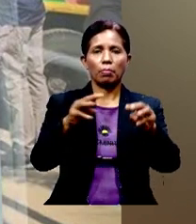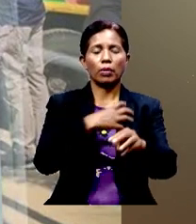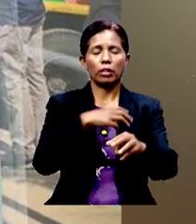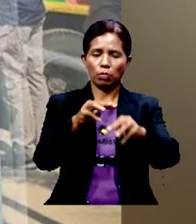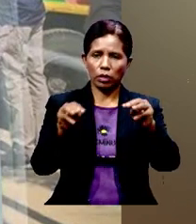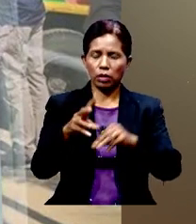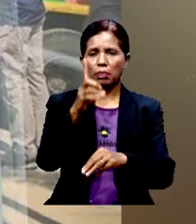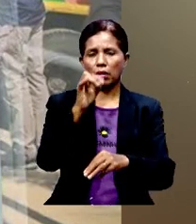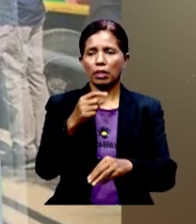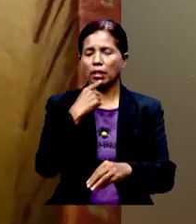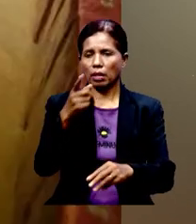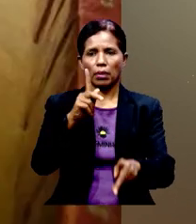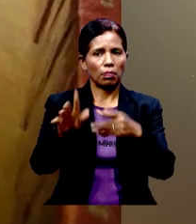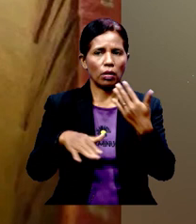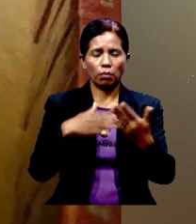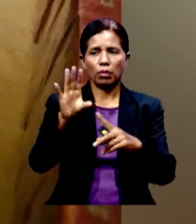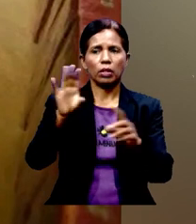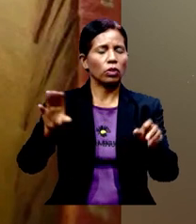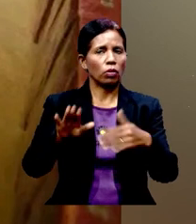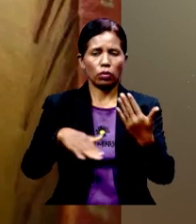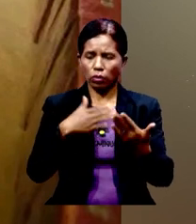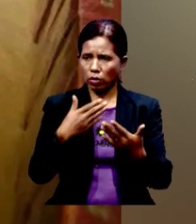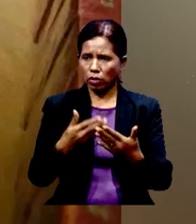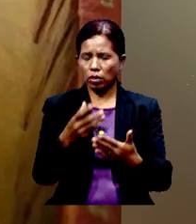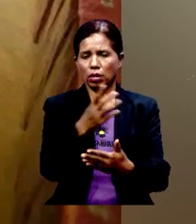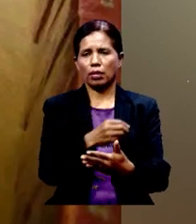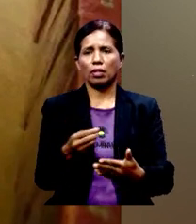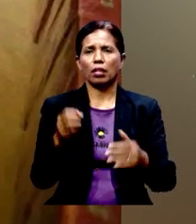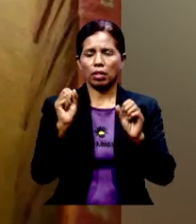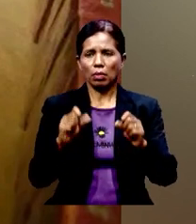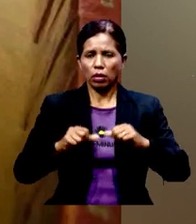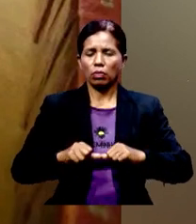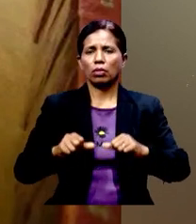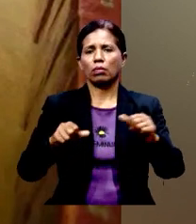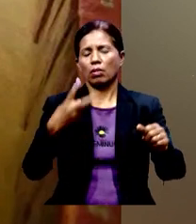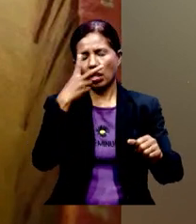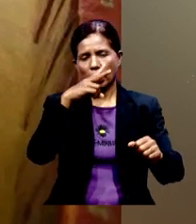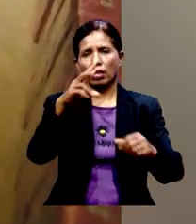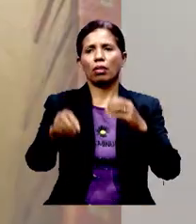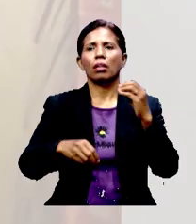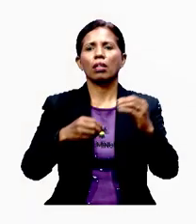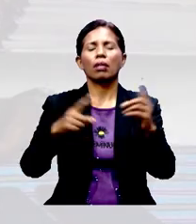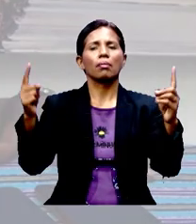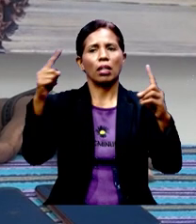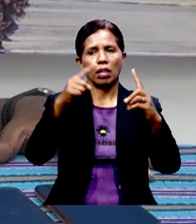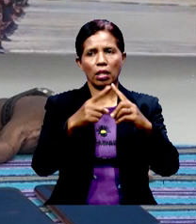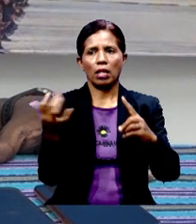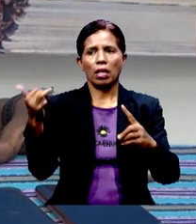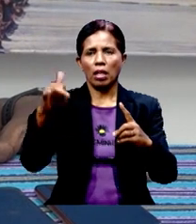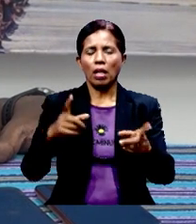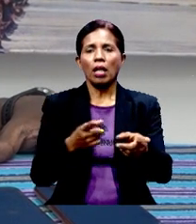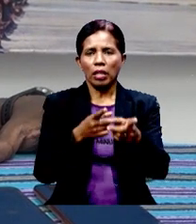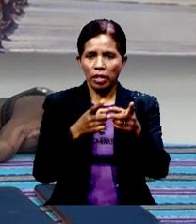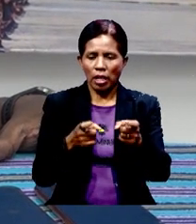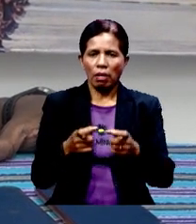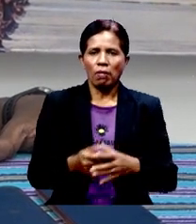tenha a Esquadra Sira toma, e tenha a Força Reserva Sira para continuar o patrulhamento, vai a ser na mesma que a Tiro Foguete, na mesma